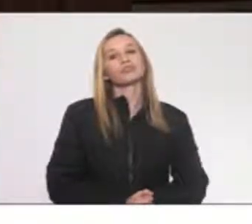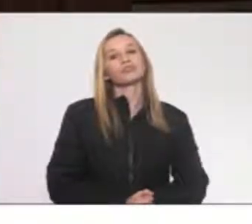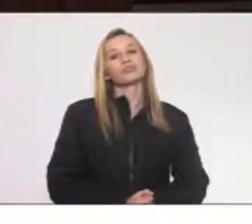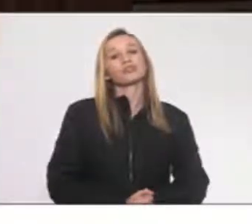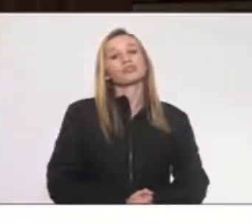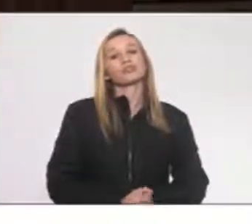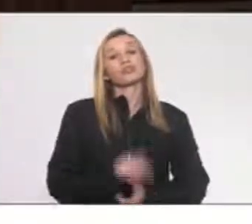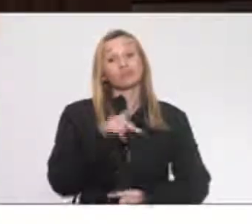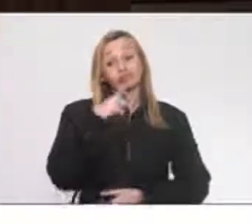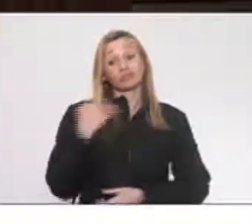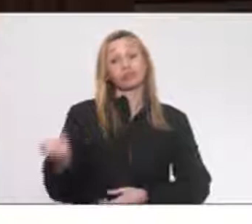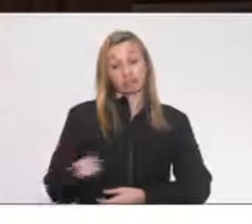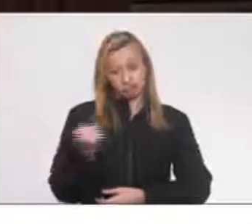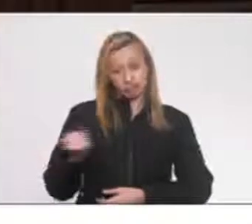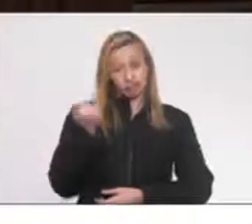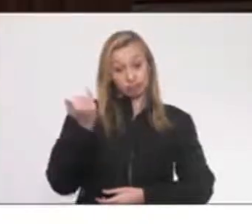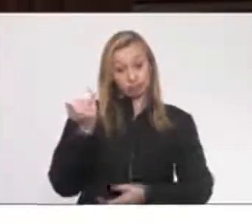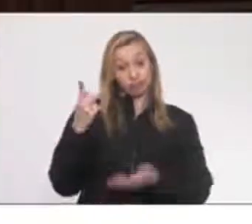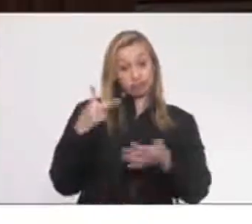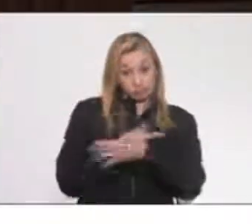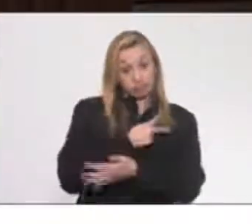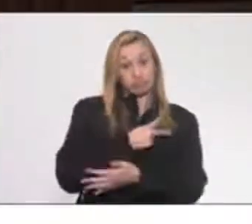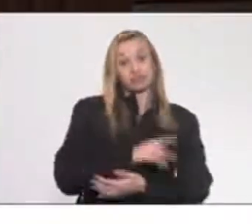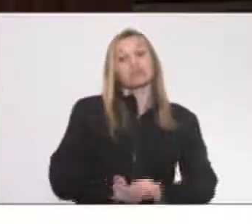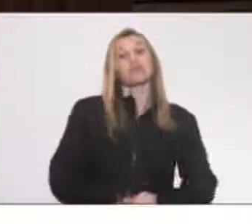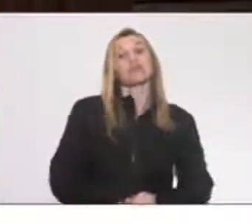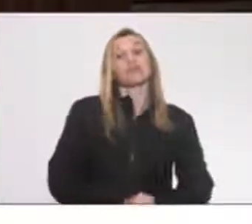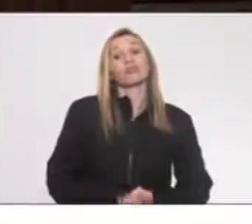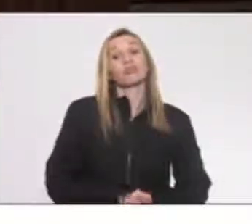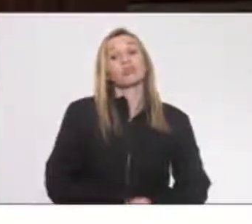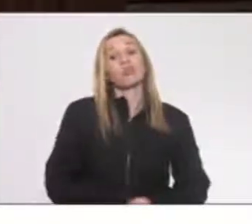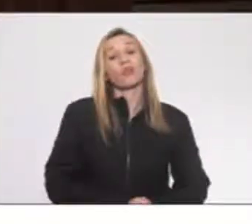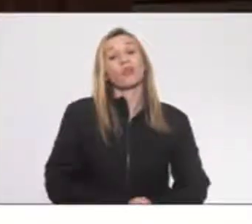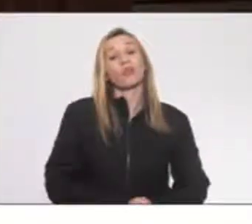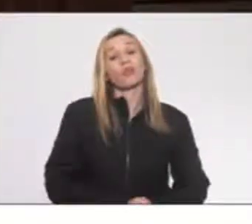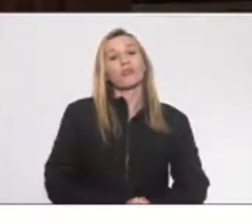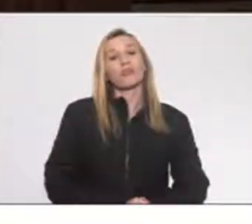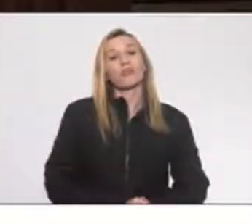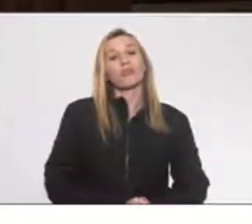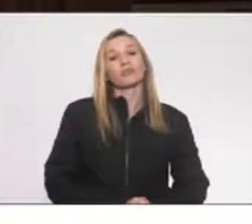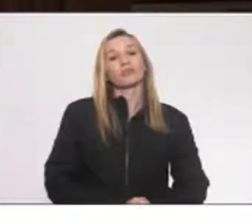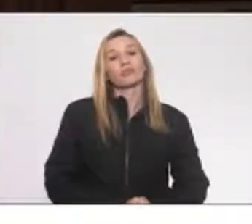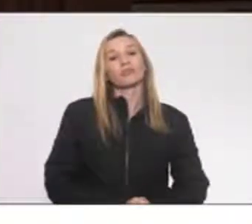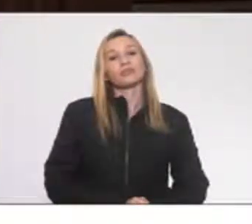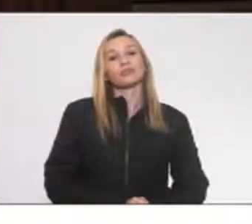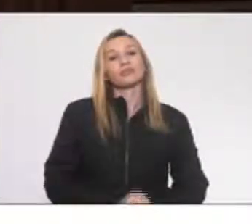um importante acontecimento para a educação do Rio de Janeiro,